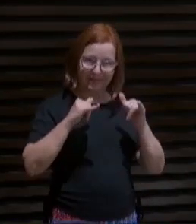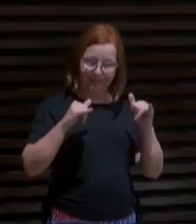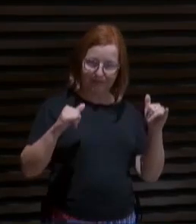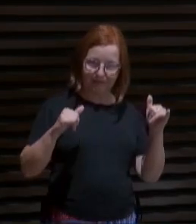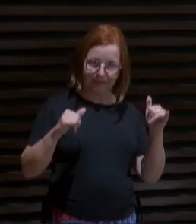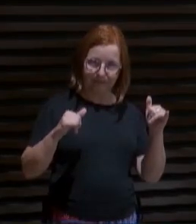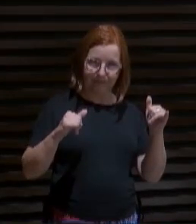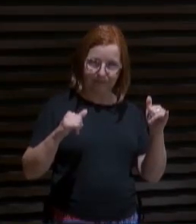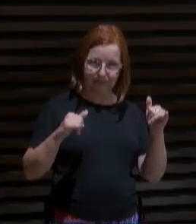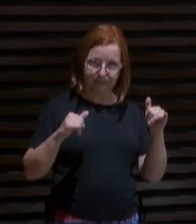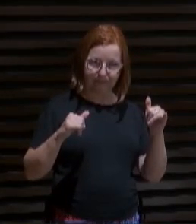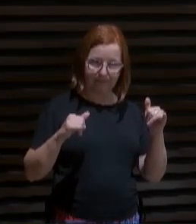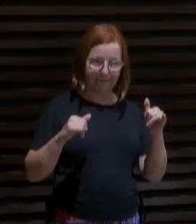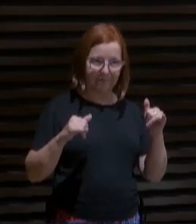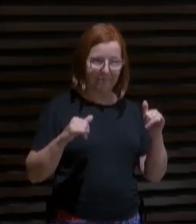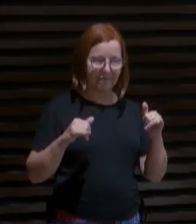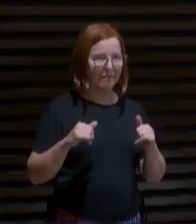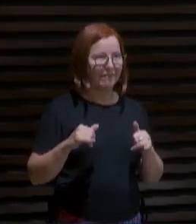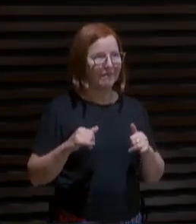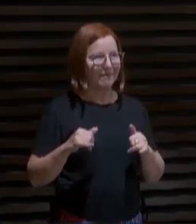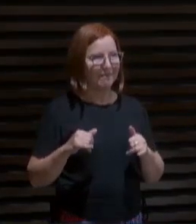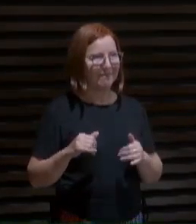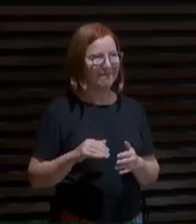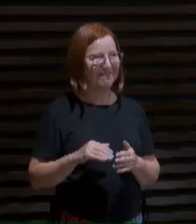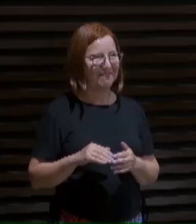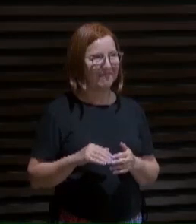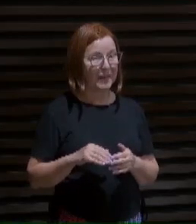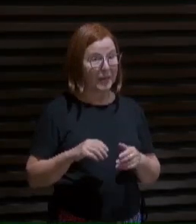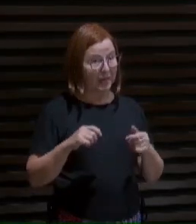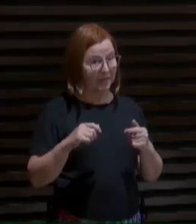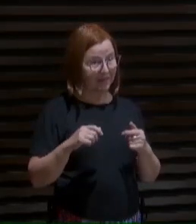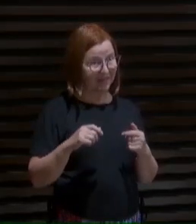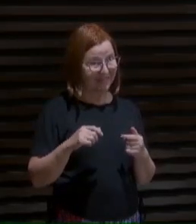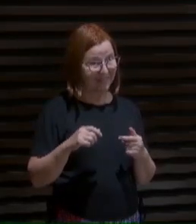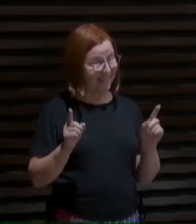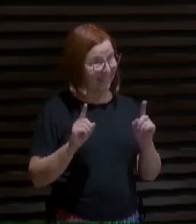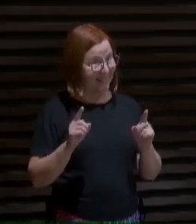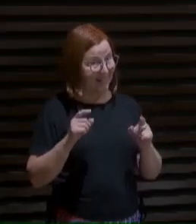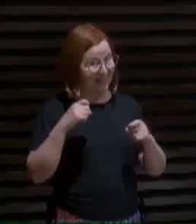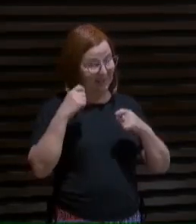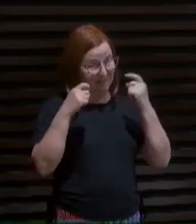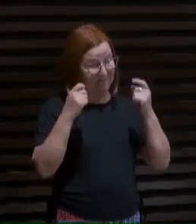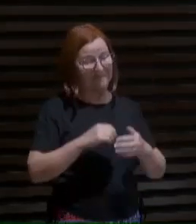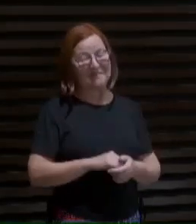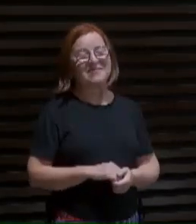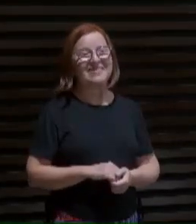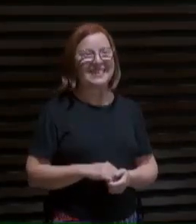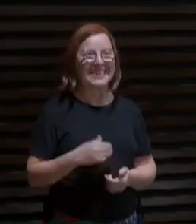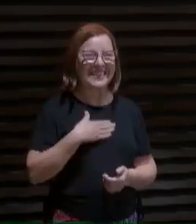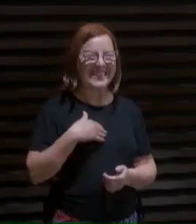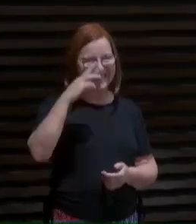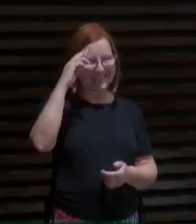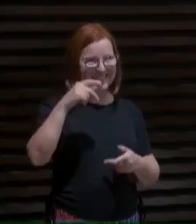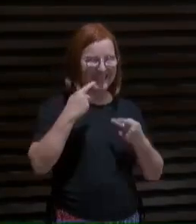não durma de tocar. Eu gosto muito quando o Senhor diz lá: quando